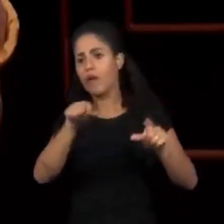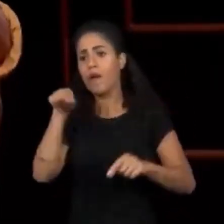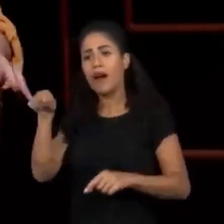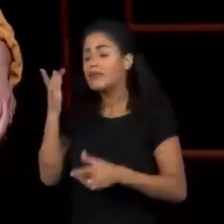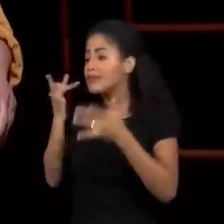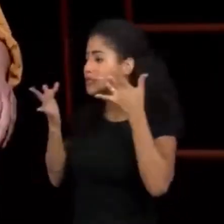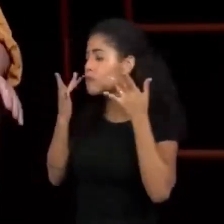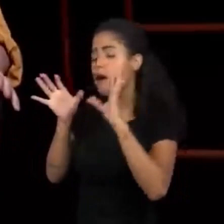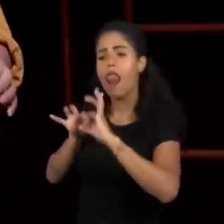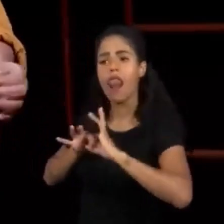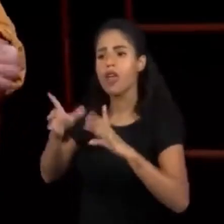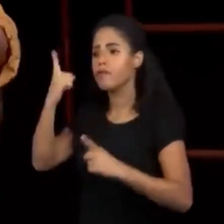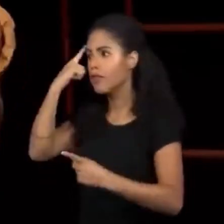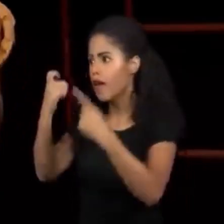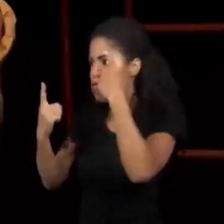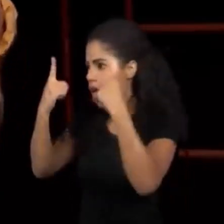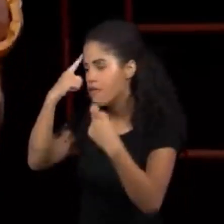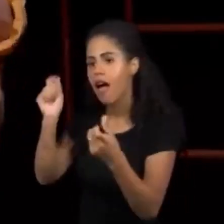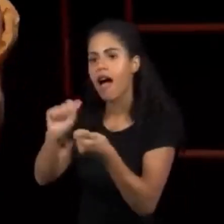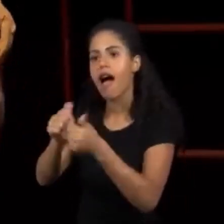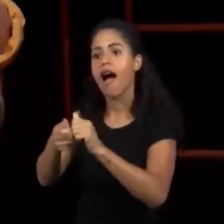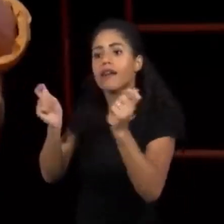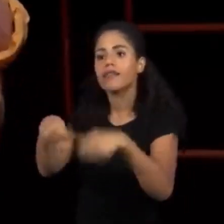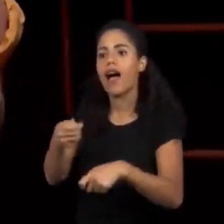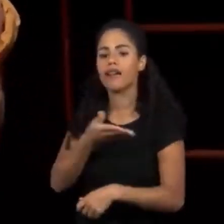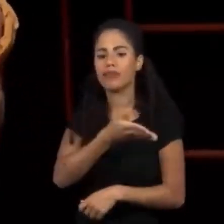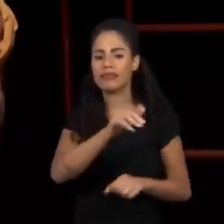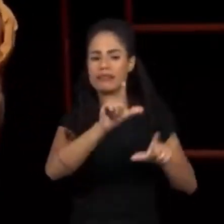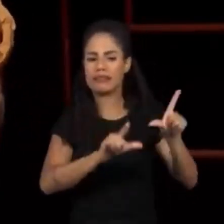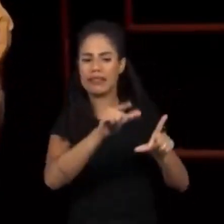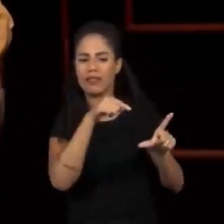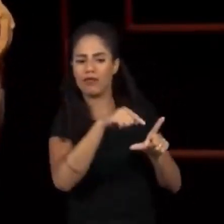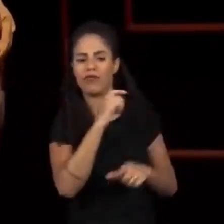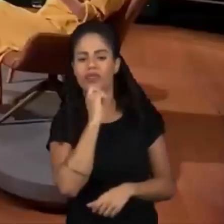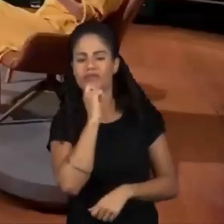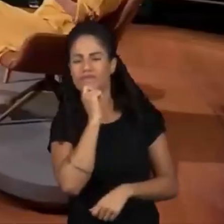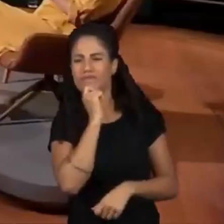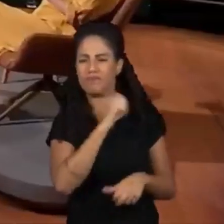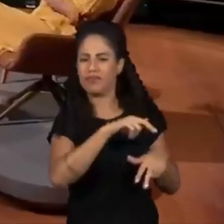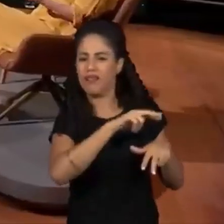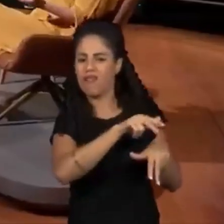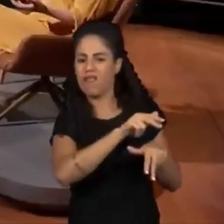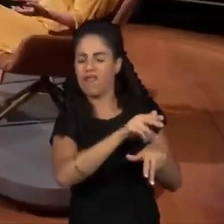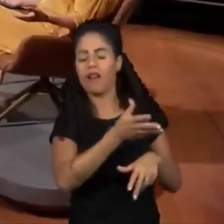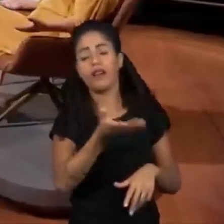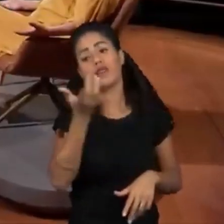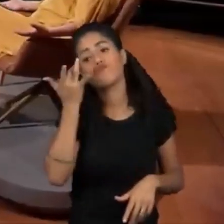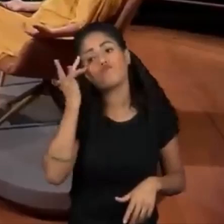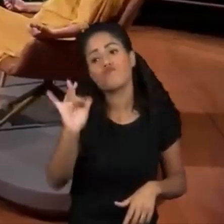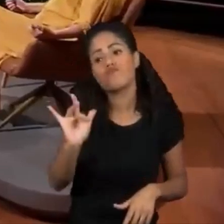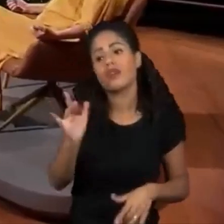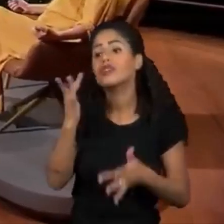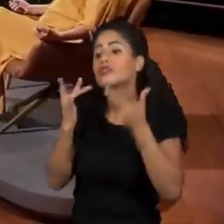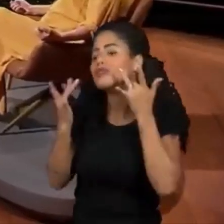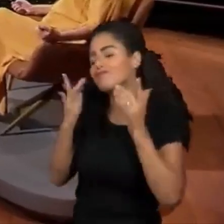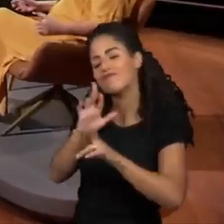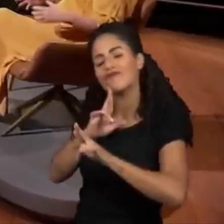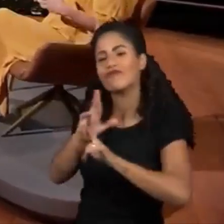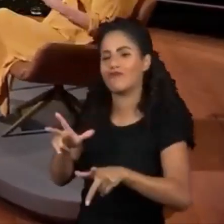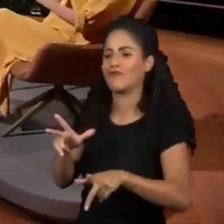enfim e ter uma certa liberdade para trabalhar como a gente trabalha em teatro né